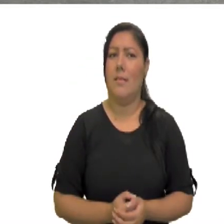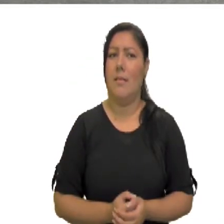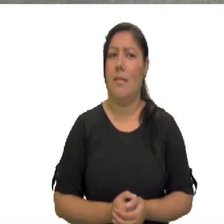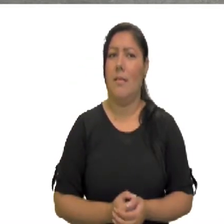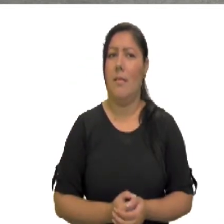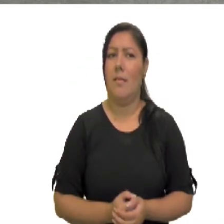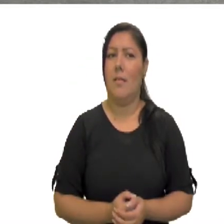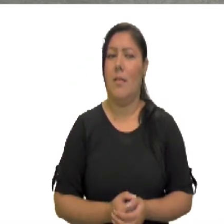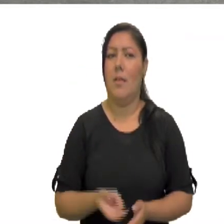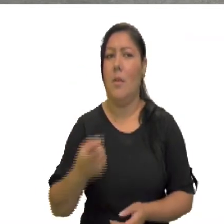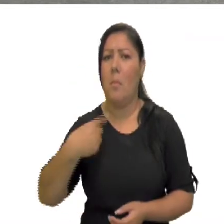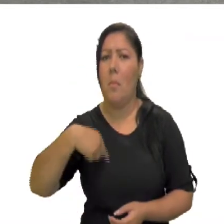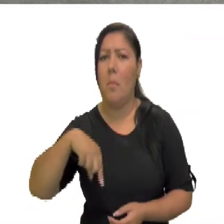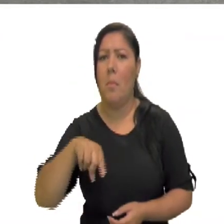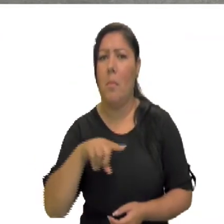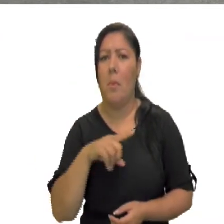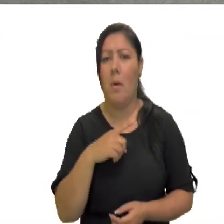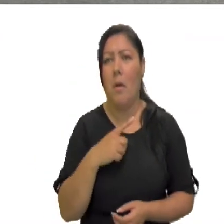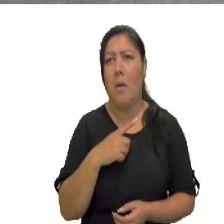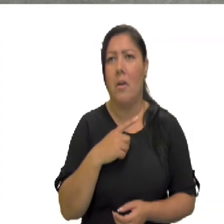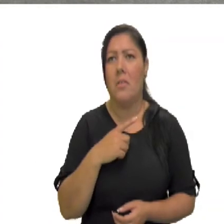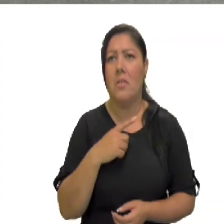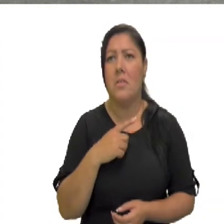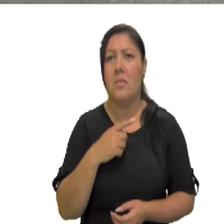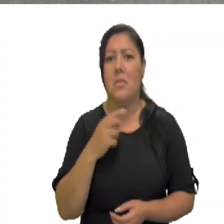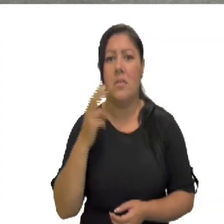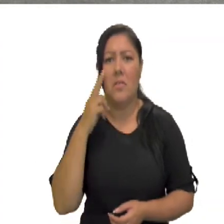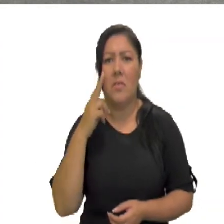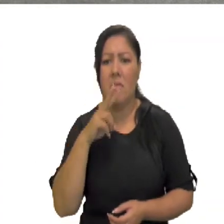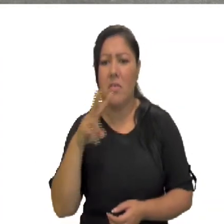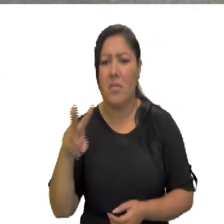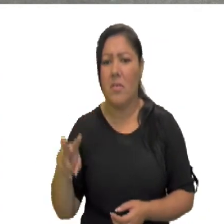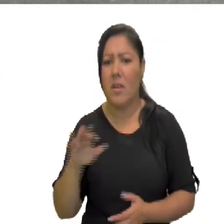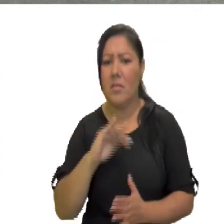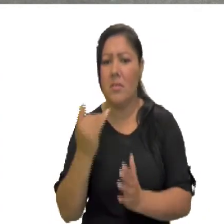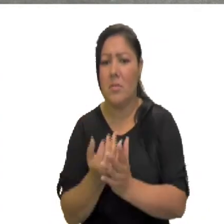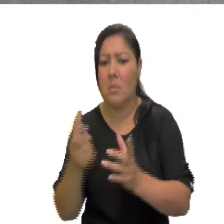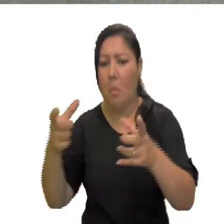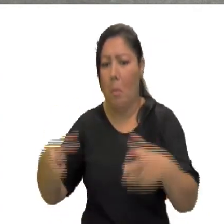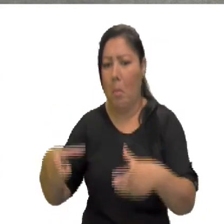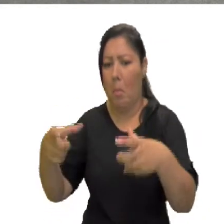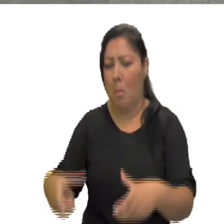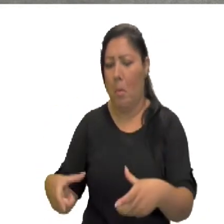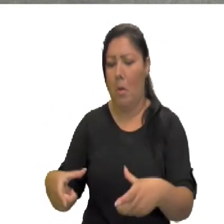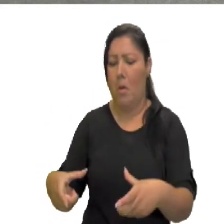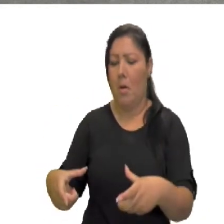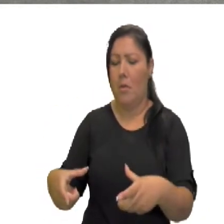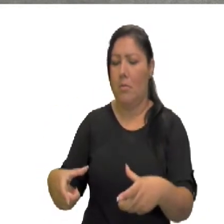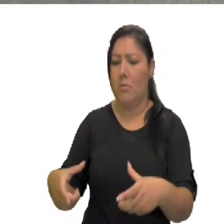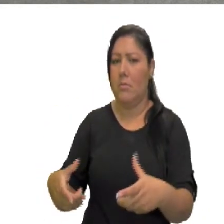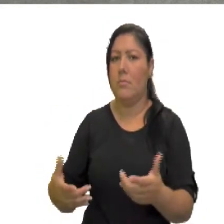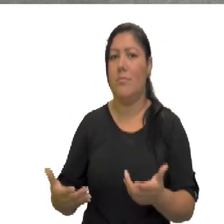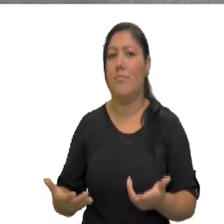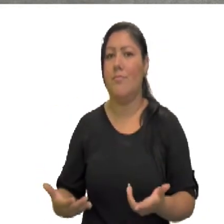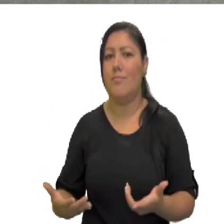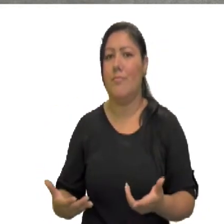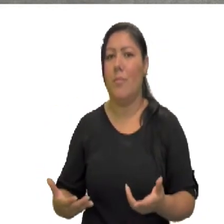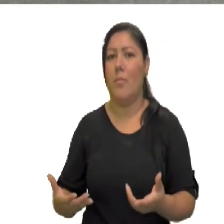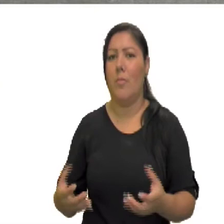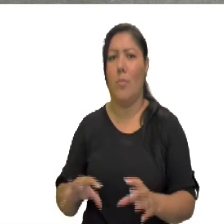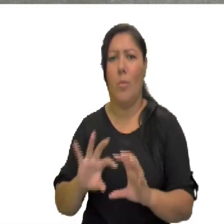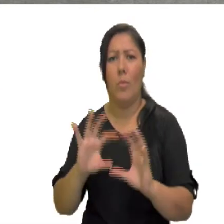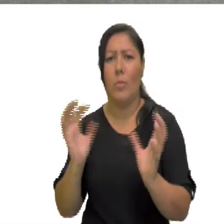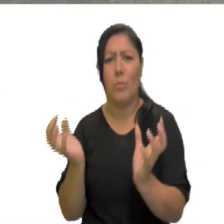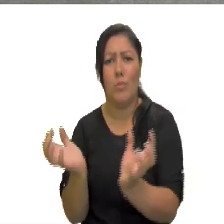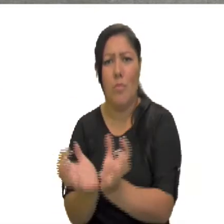esses animais? Eles vivem todos no mesmo lugar aonde a gente está? Não. Alguns